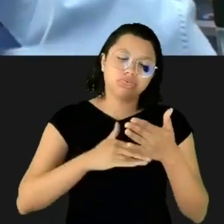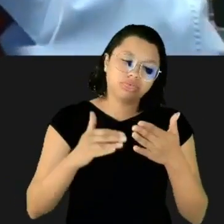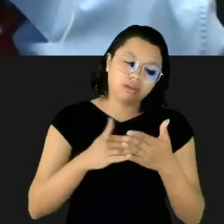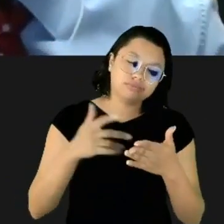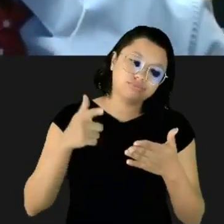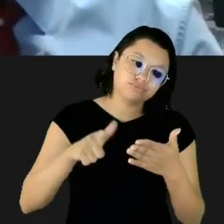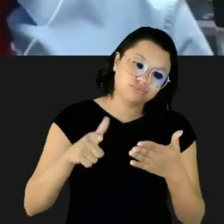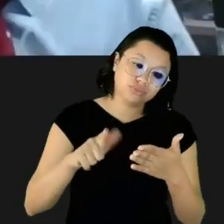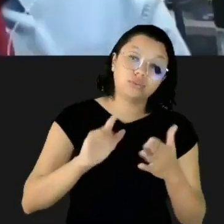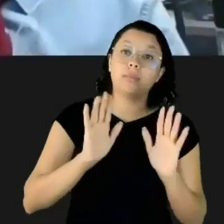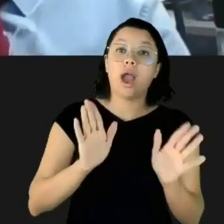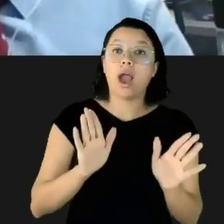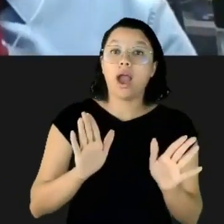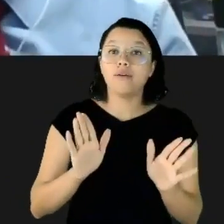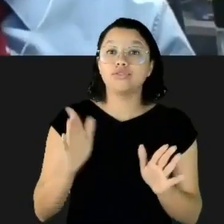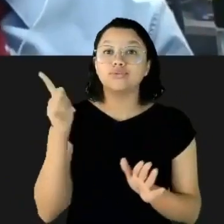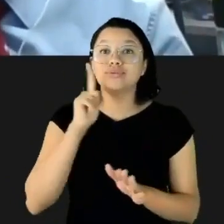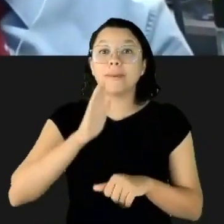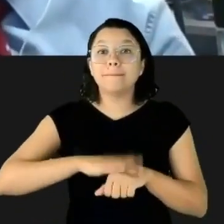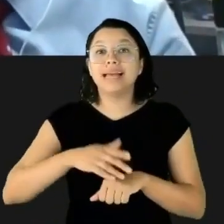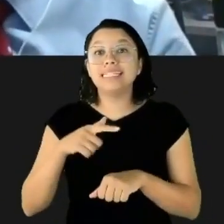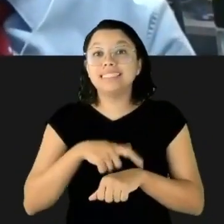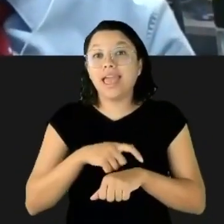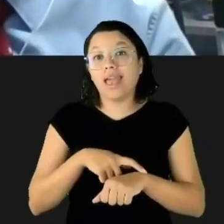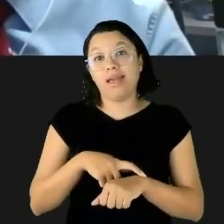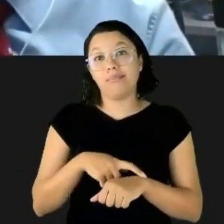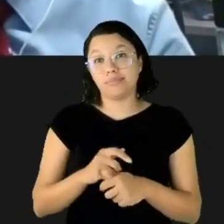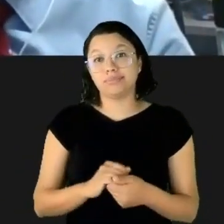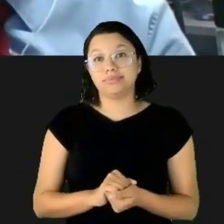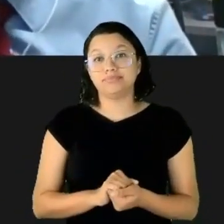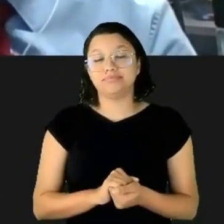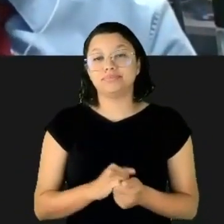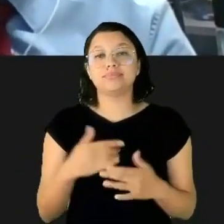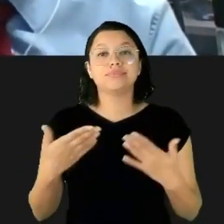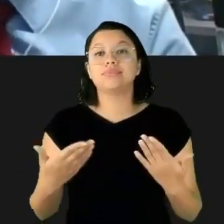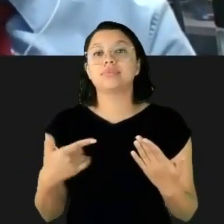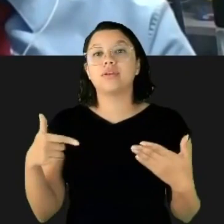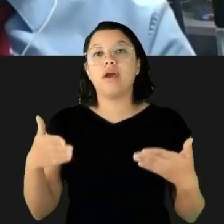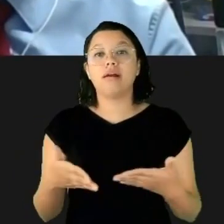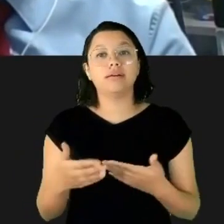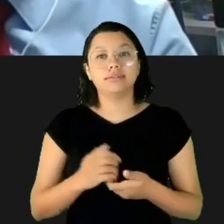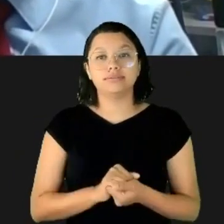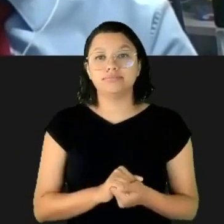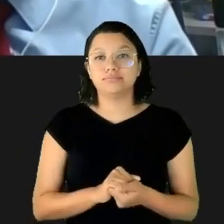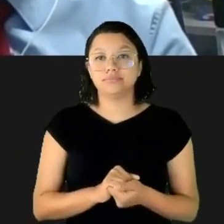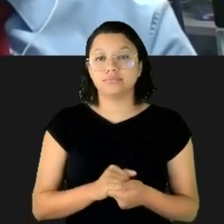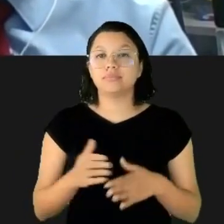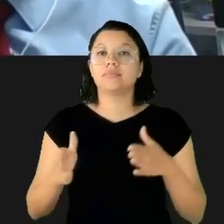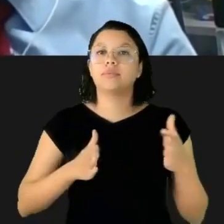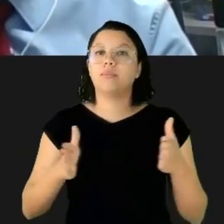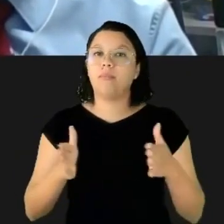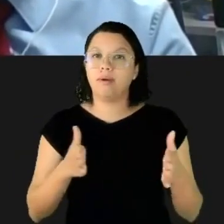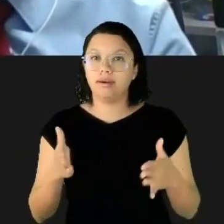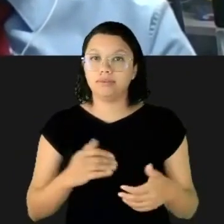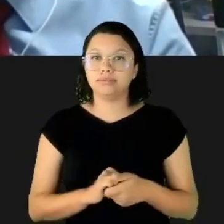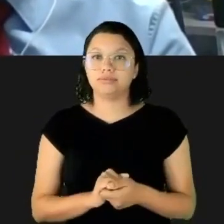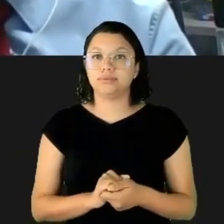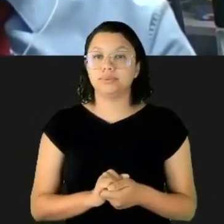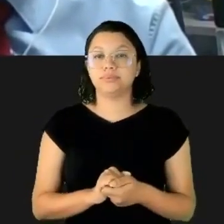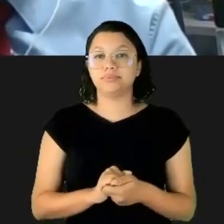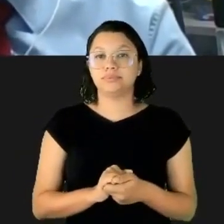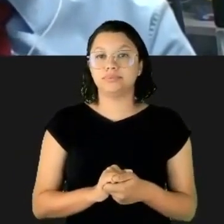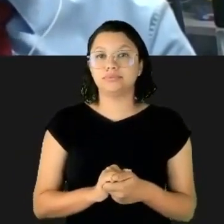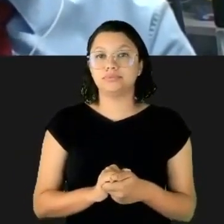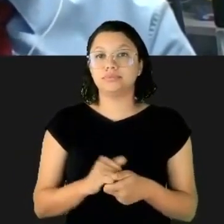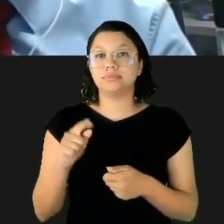tempo o tempo como eu disse é uma variável que a gente não controla então aqui aqui é o momento de você